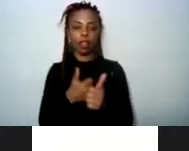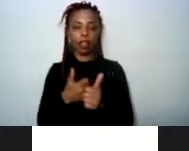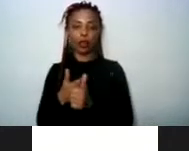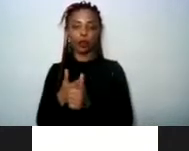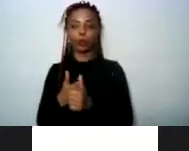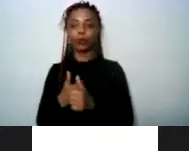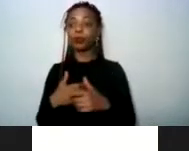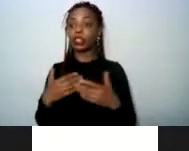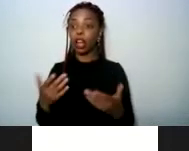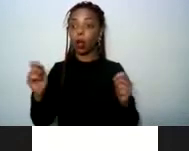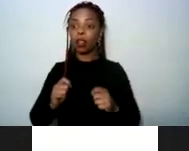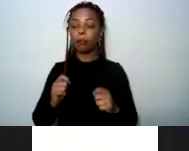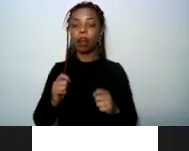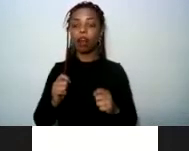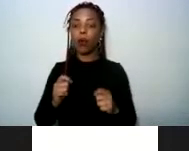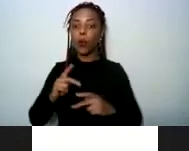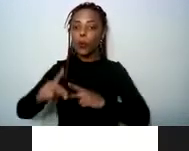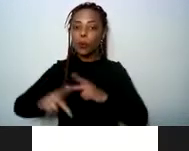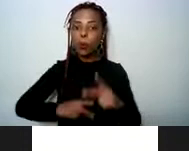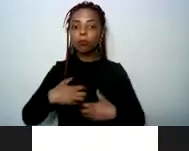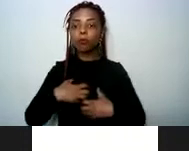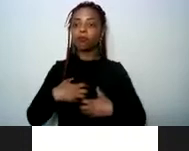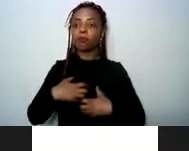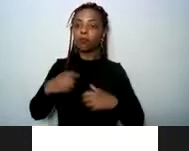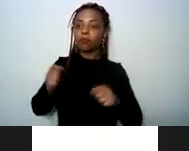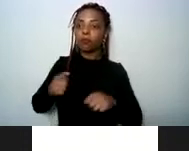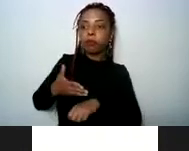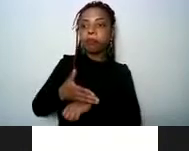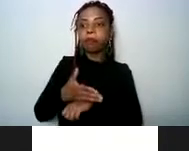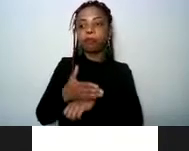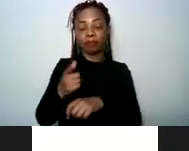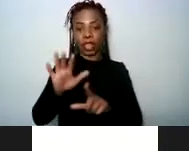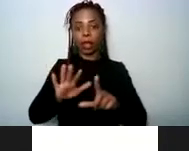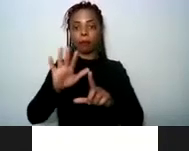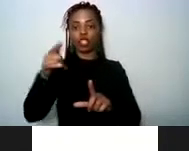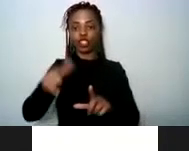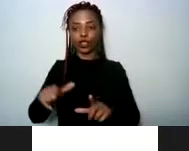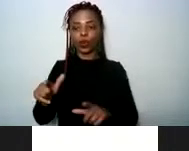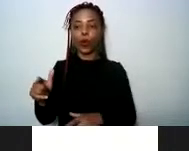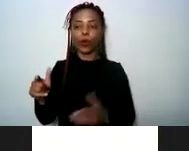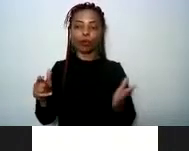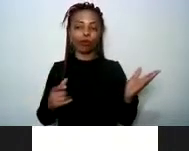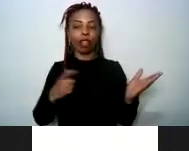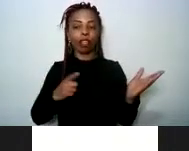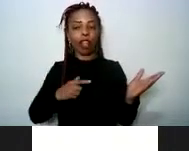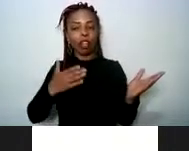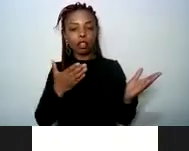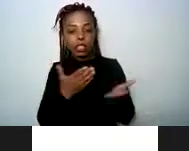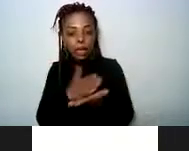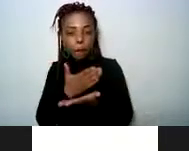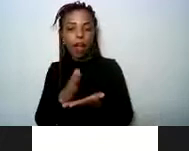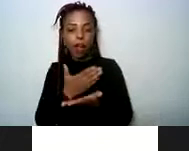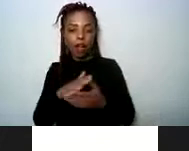essa receptividade ao público. Essa imagem novamente, mais separada e, de certa